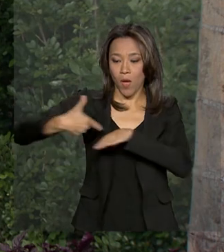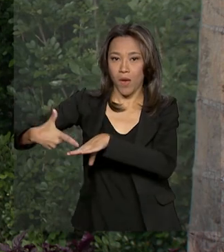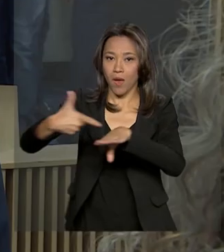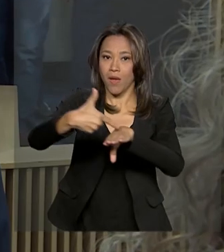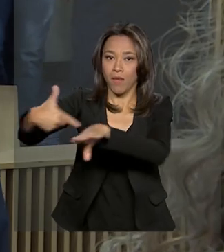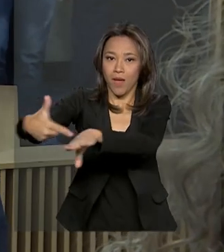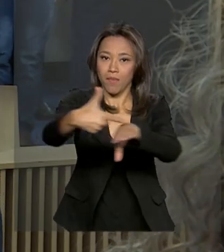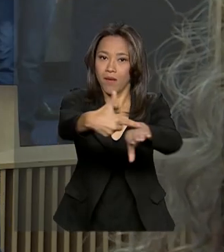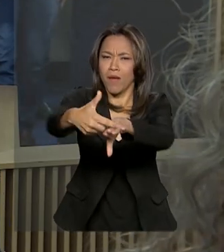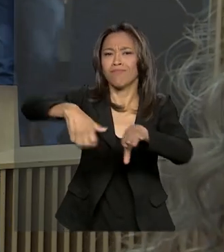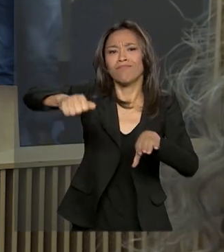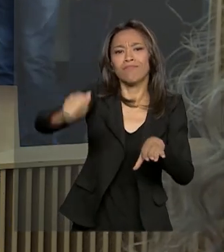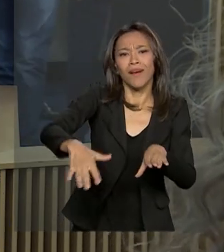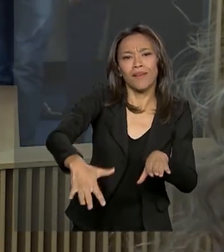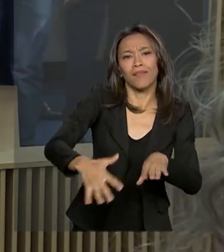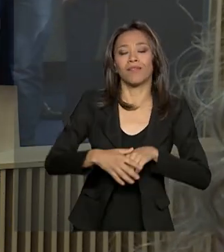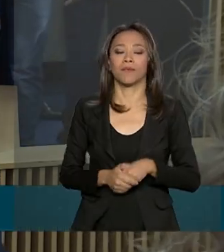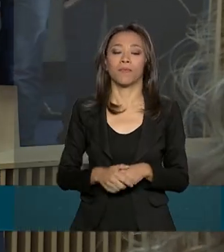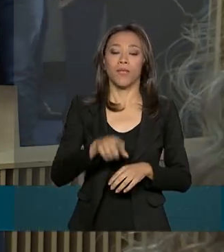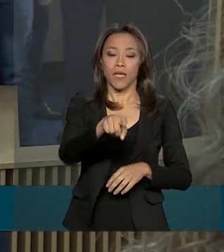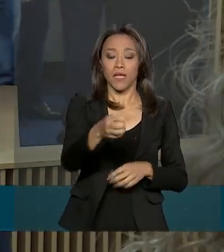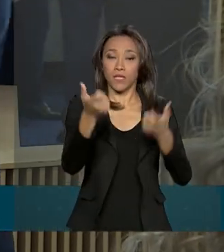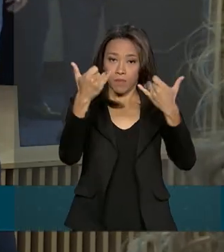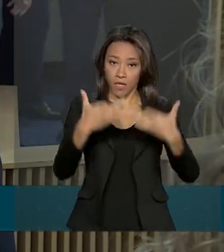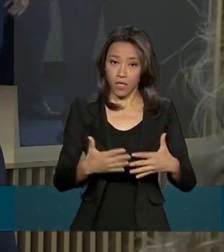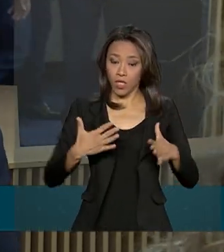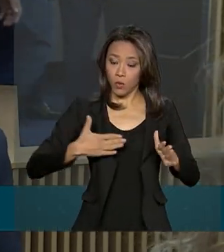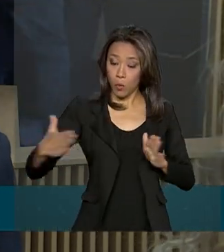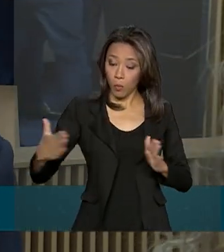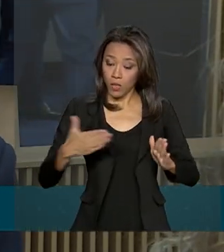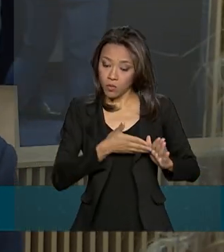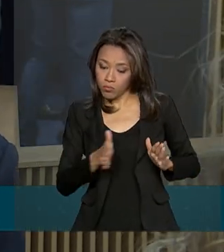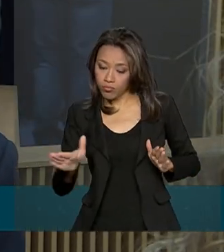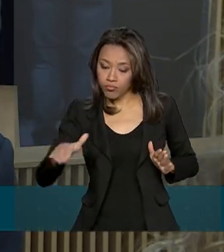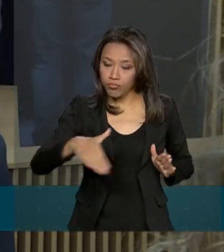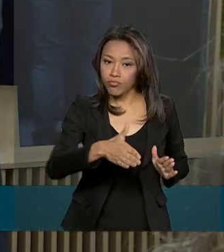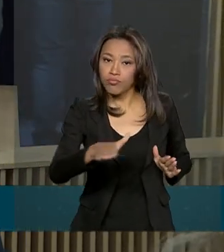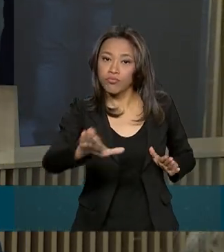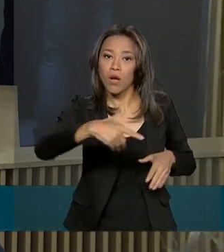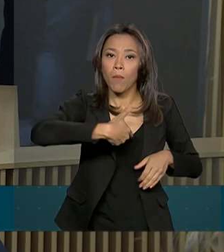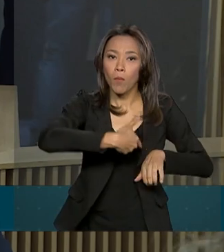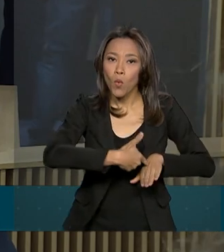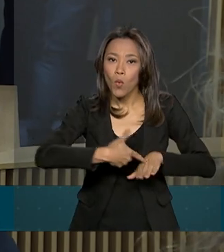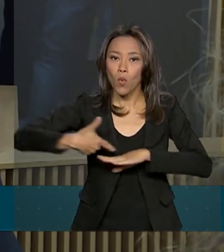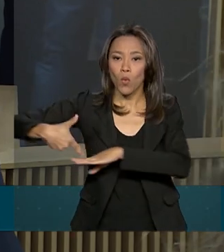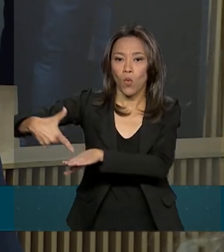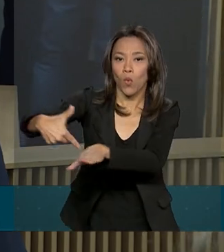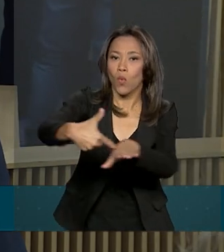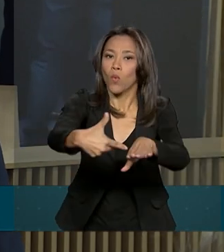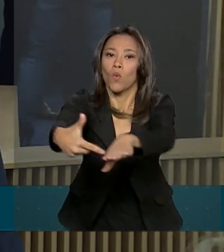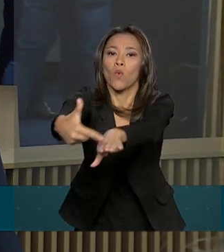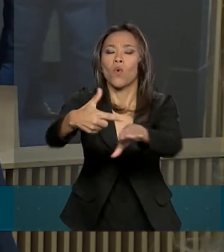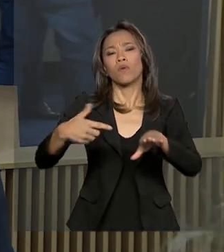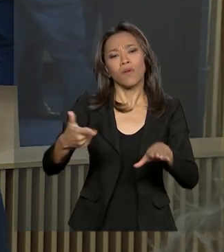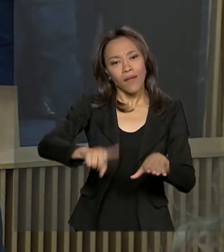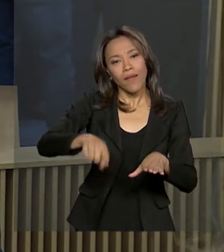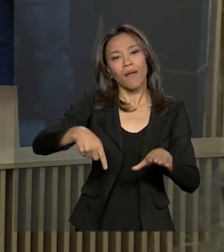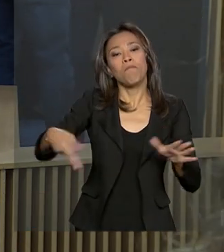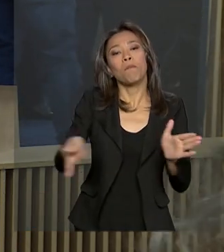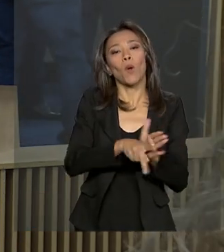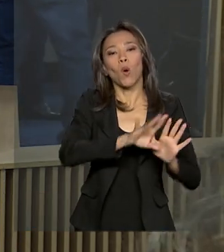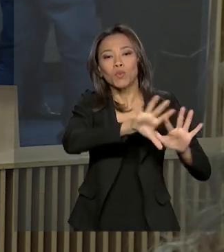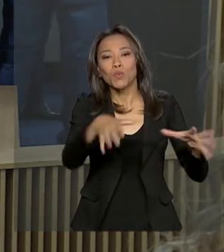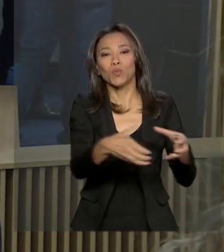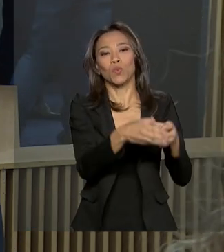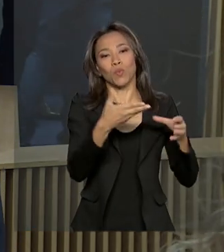barato. Para que ele possa, durante o seu trajeto, abastecer o seu caminhão com óleo diesel, que é da própria cooperativa.